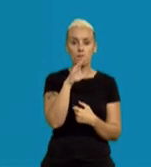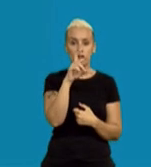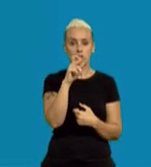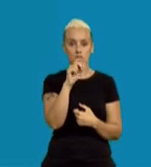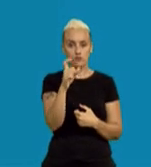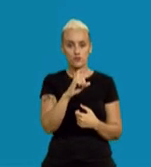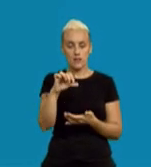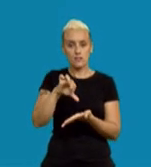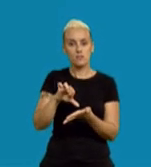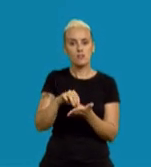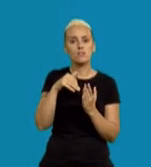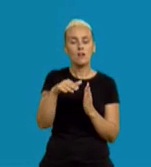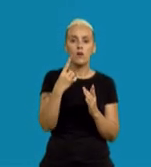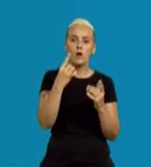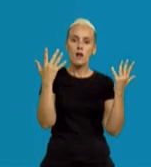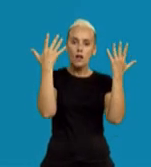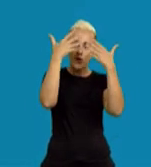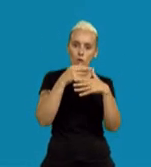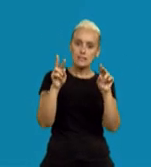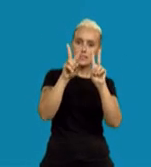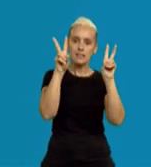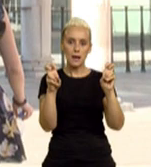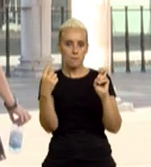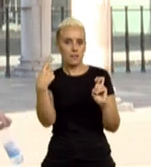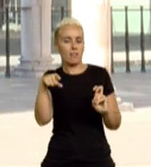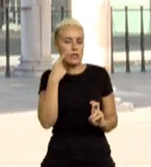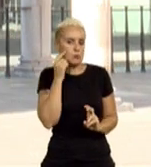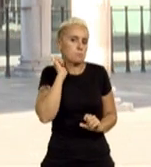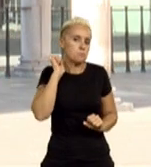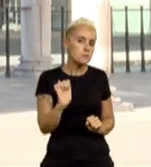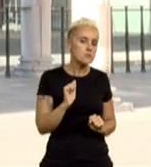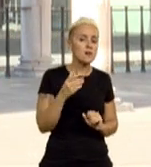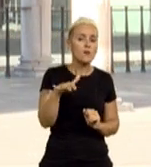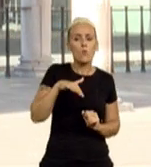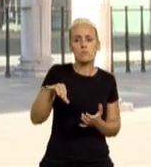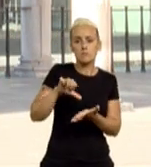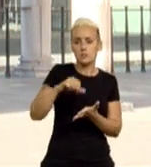o Jazz ao Centro vai programar uma noite temática que decorre